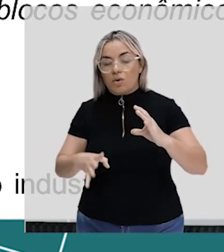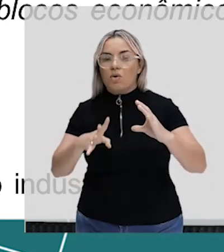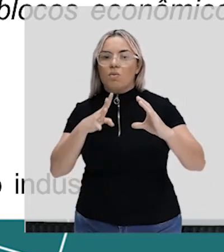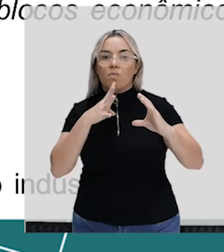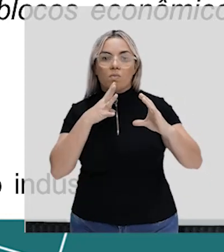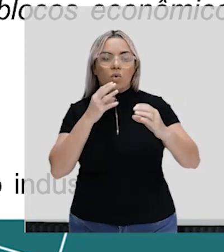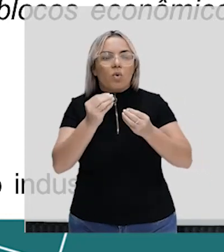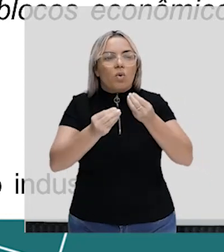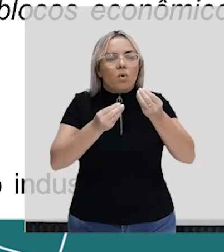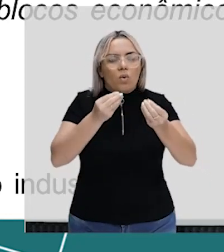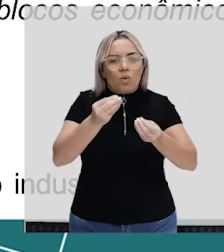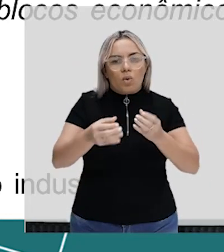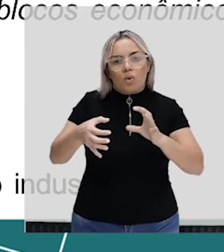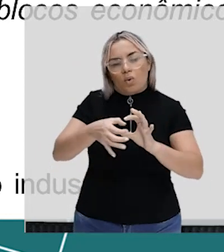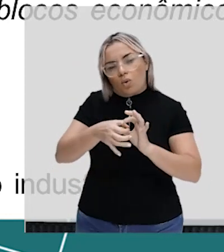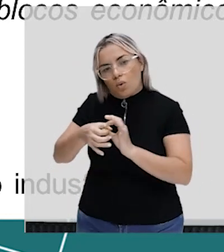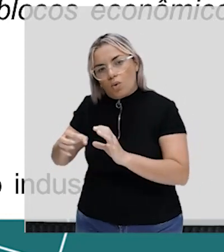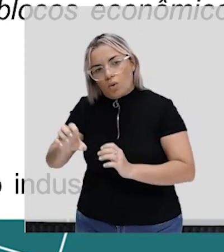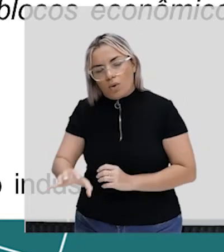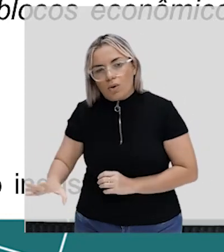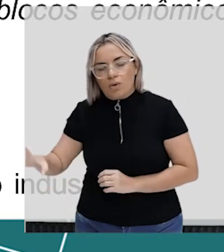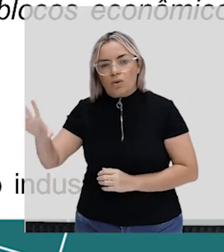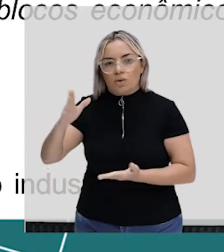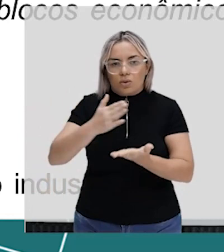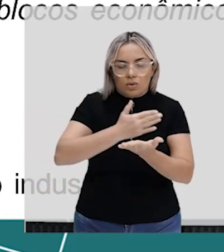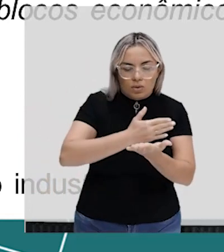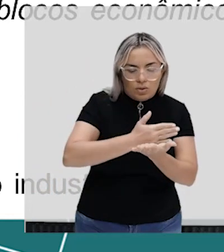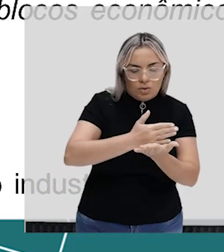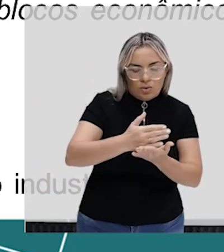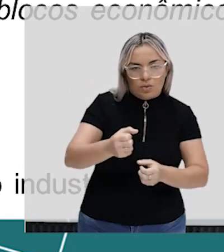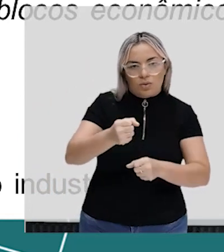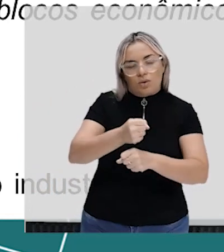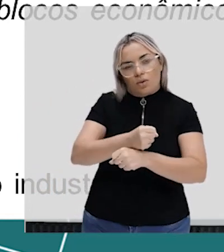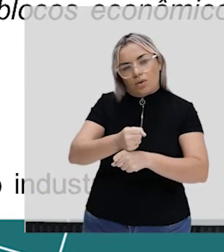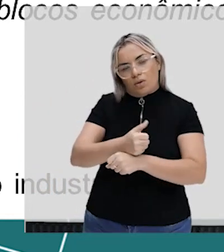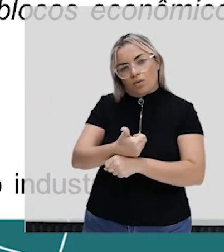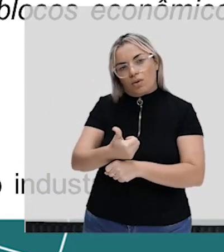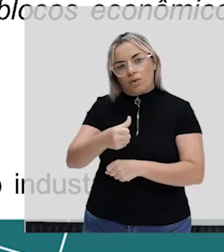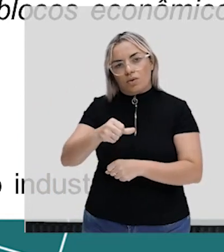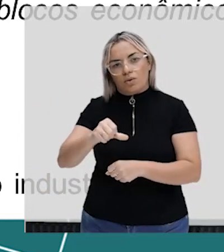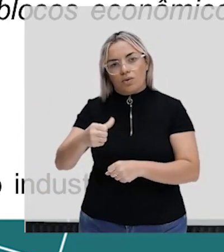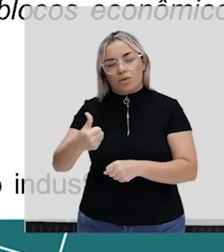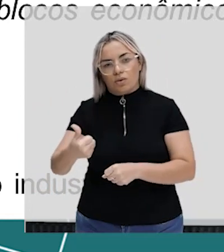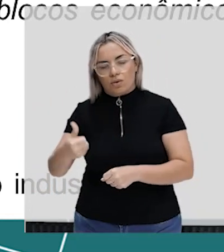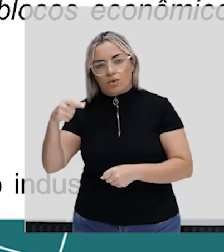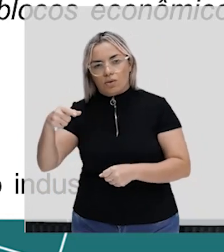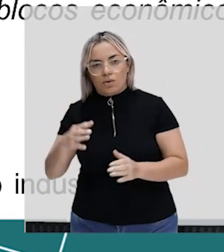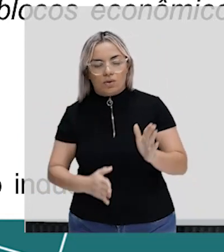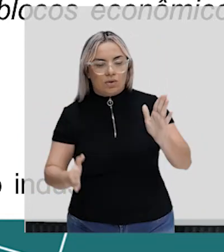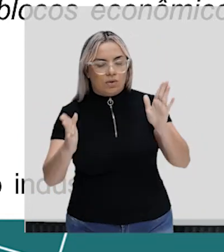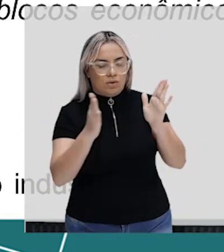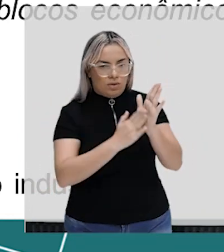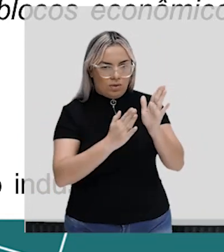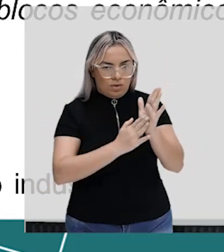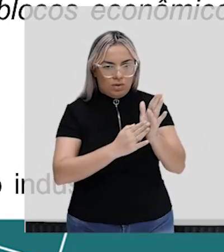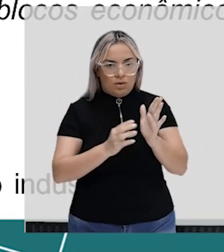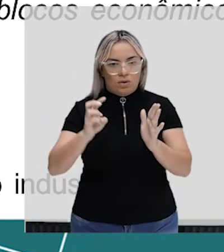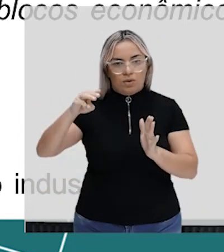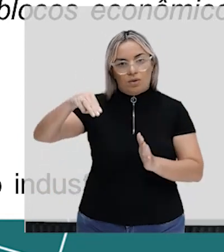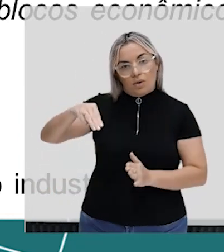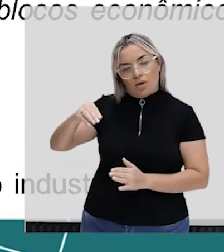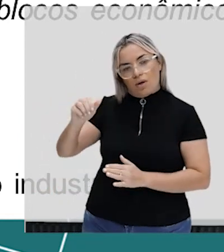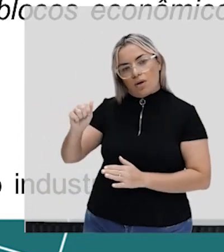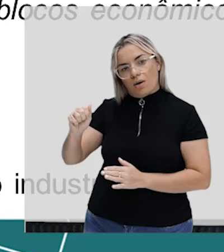conhecemos, né, de União Europeia a partir de 1991, tá certo? Com a assinatura do Tratado de